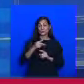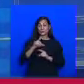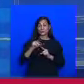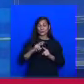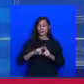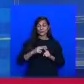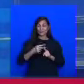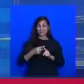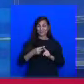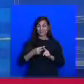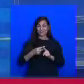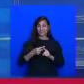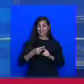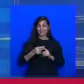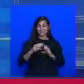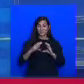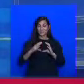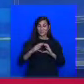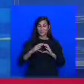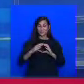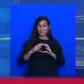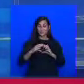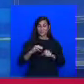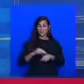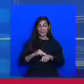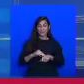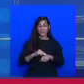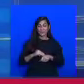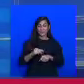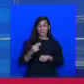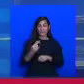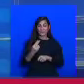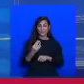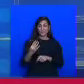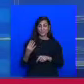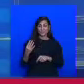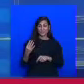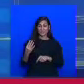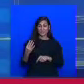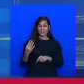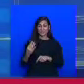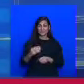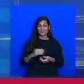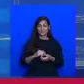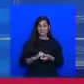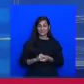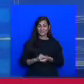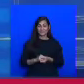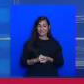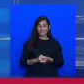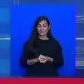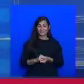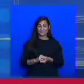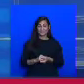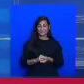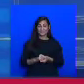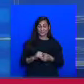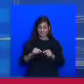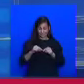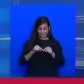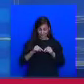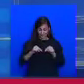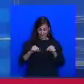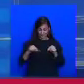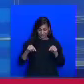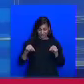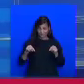segundo sorteio da dupla cena. Bola marrom, número 24. Marrom 24. E as 6